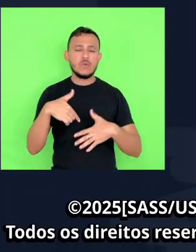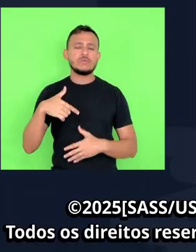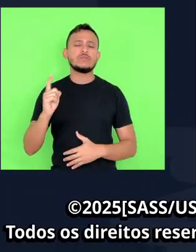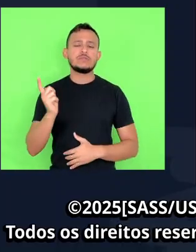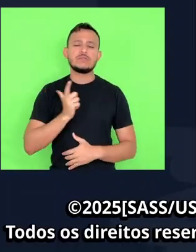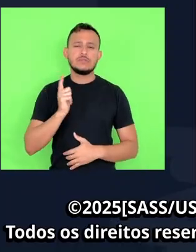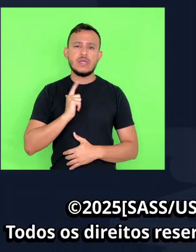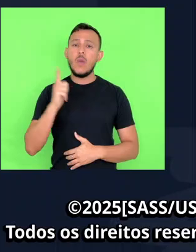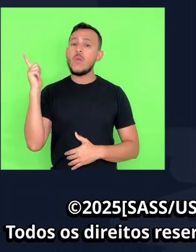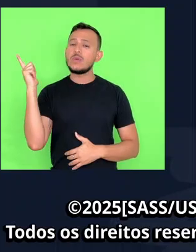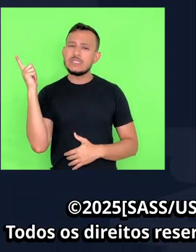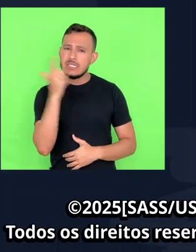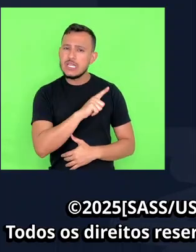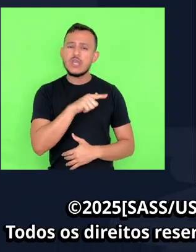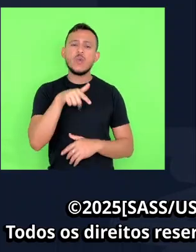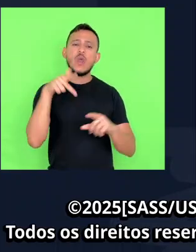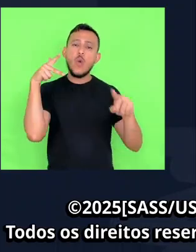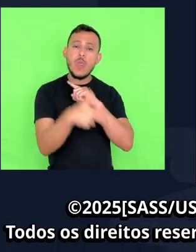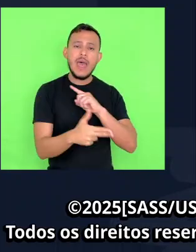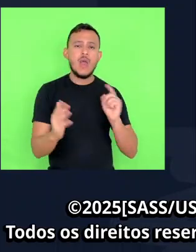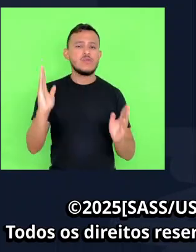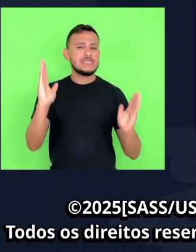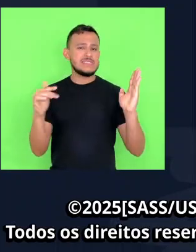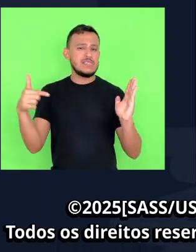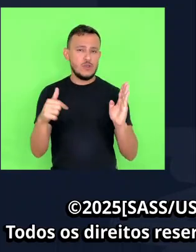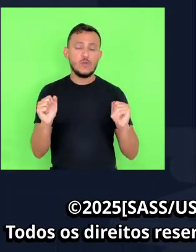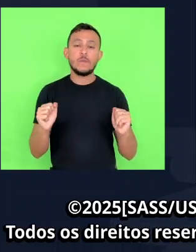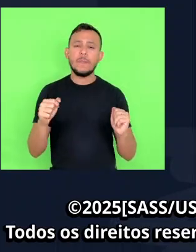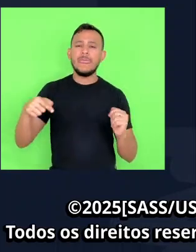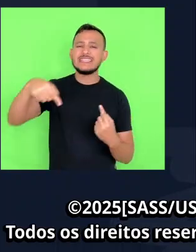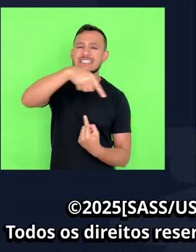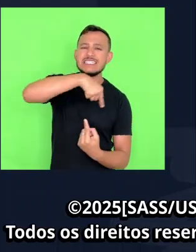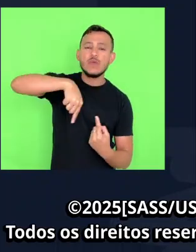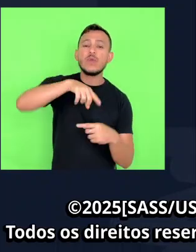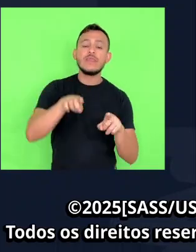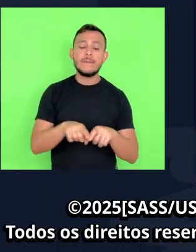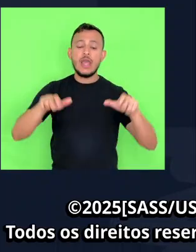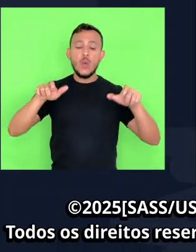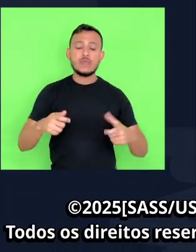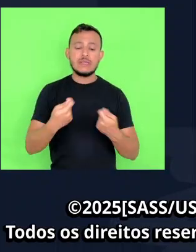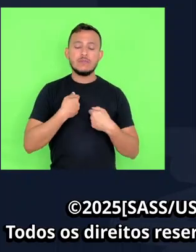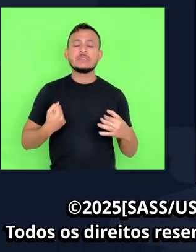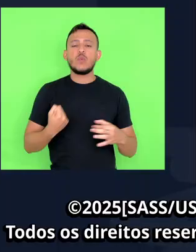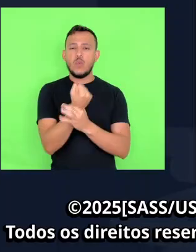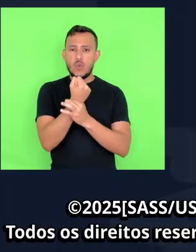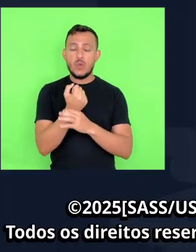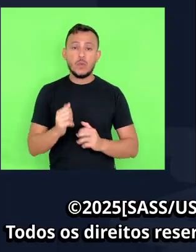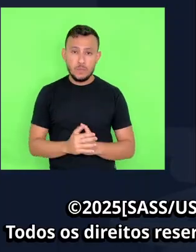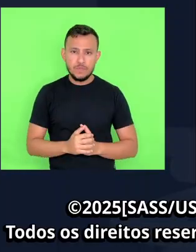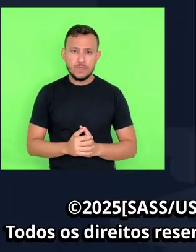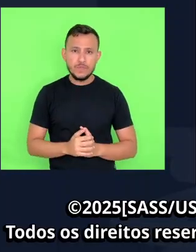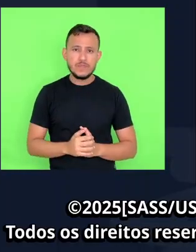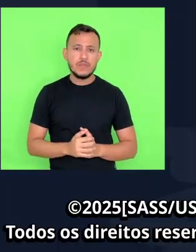deliberadas conseguiram interromper um ciclo e nos manter num espaço seguro.